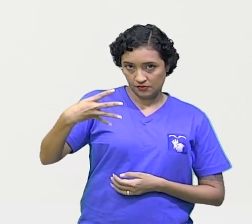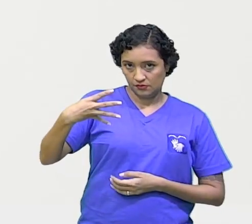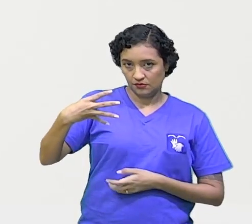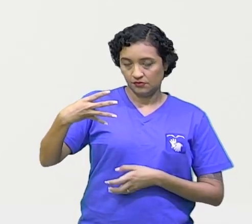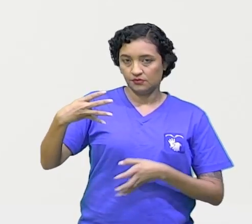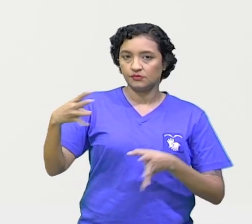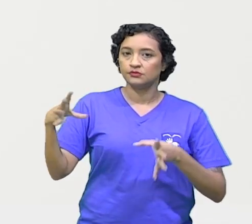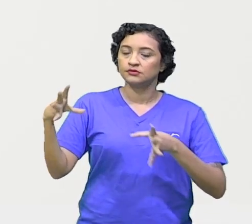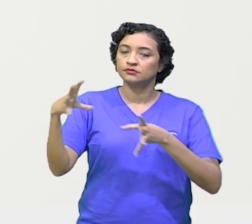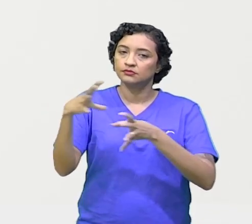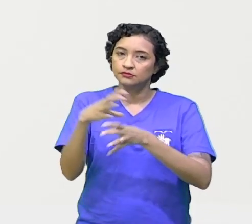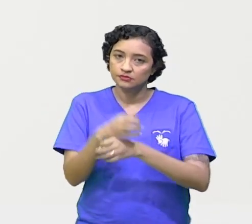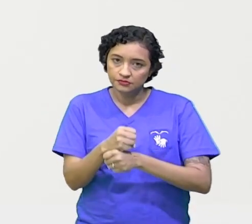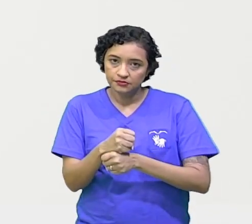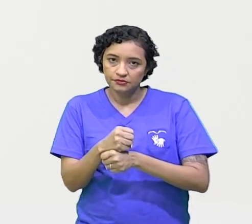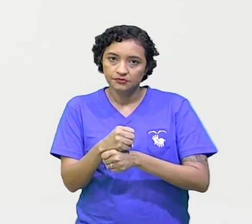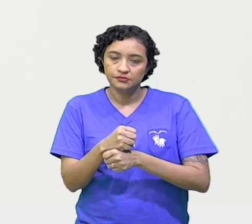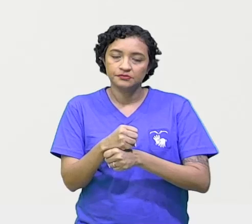14